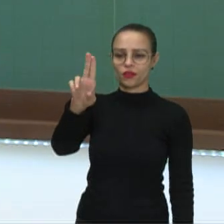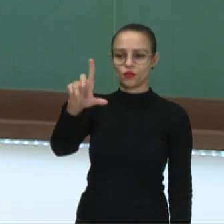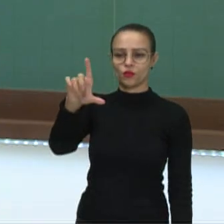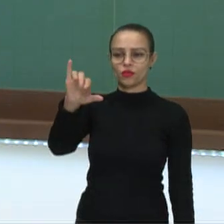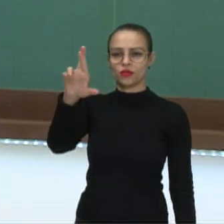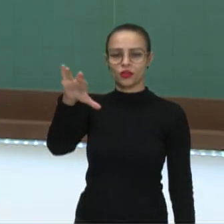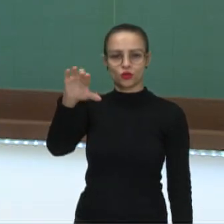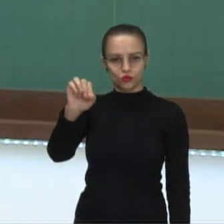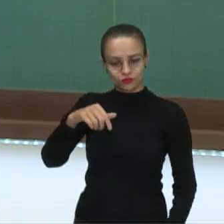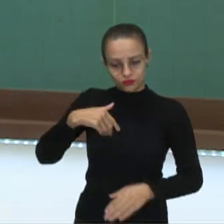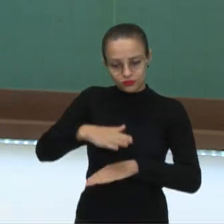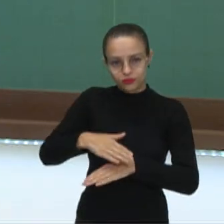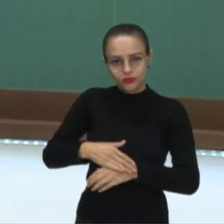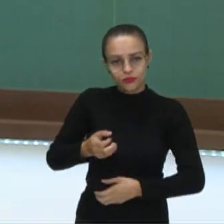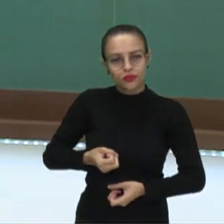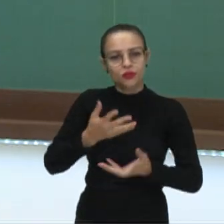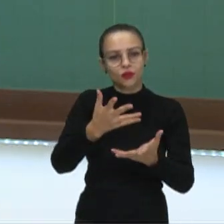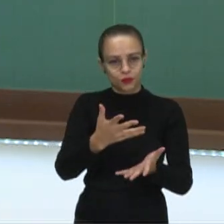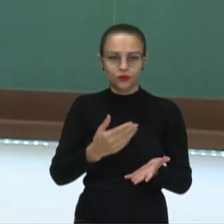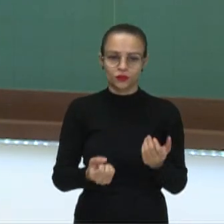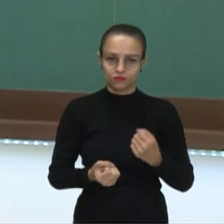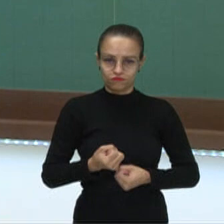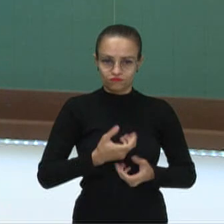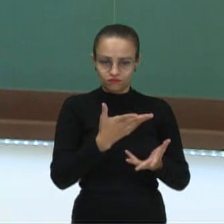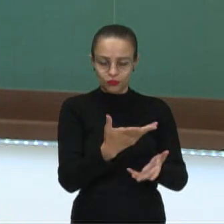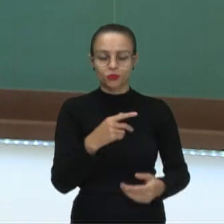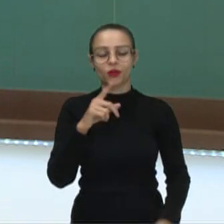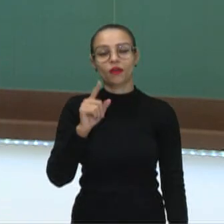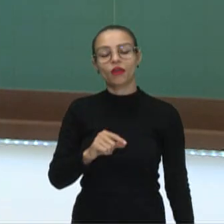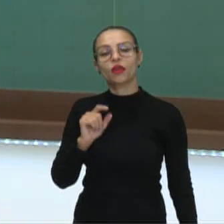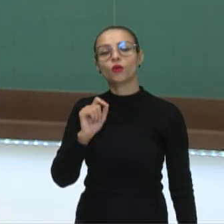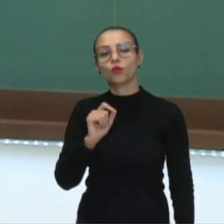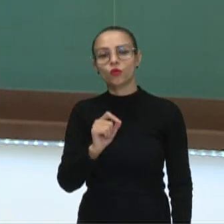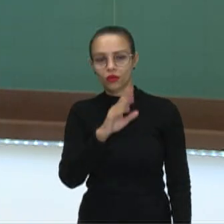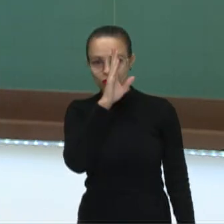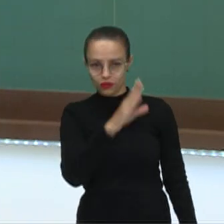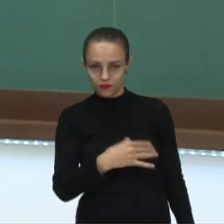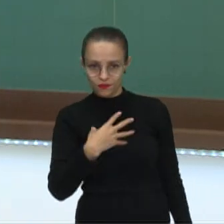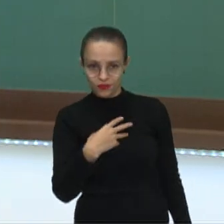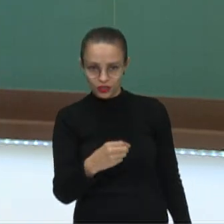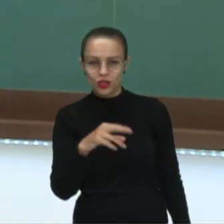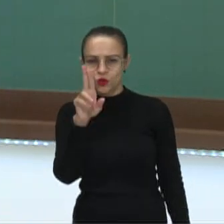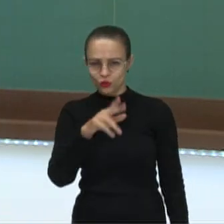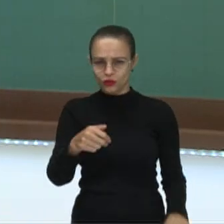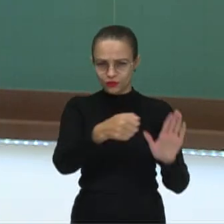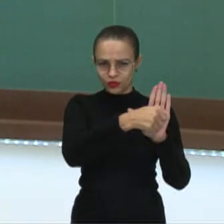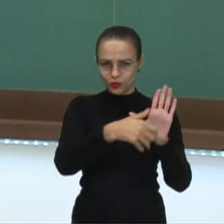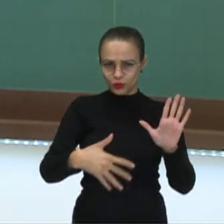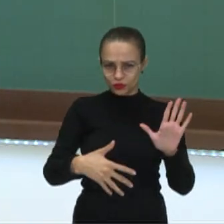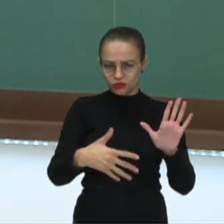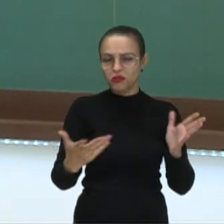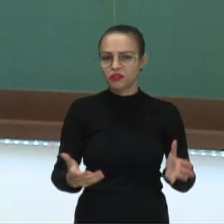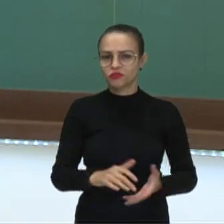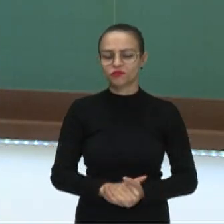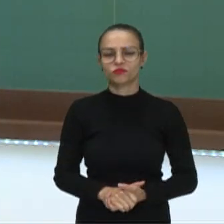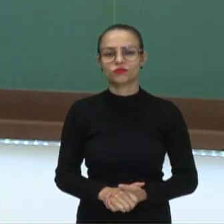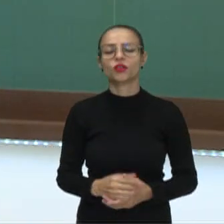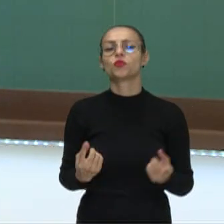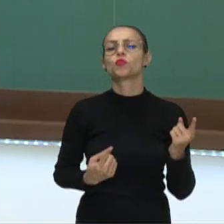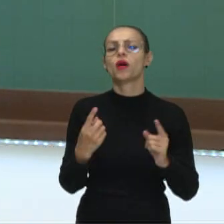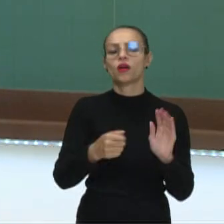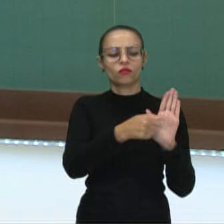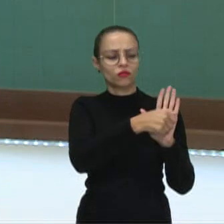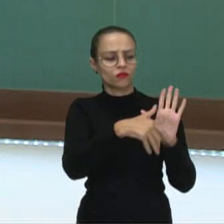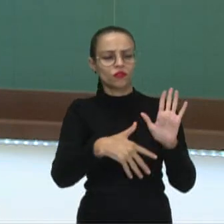é a pessoa que fala no poema. Então, o eu lírico dirige-se ao filho usando uma figura de linguagem? Qual figura